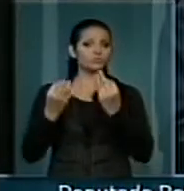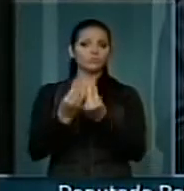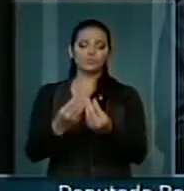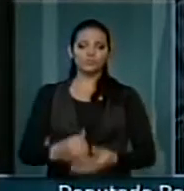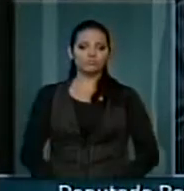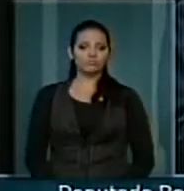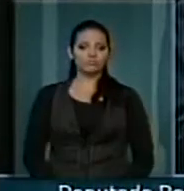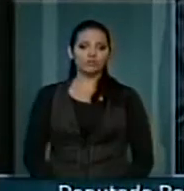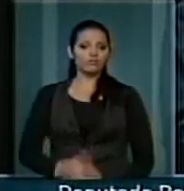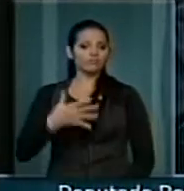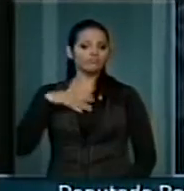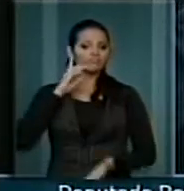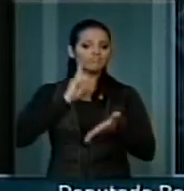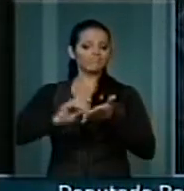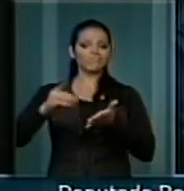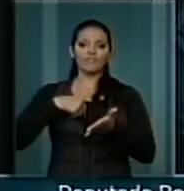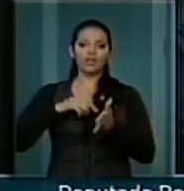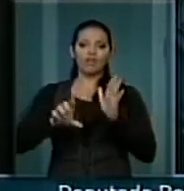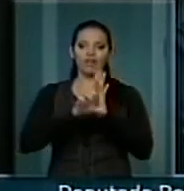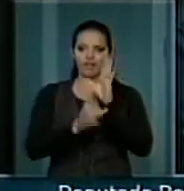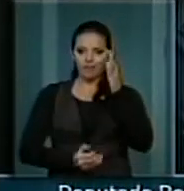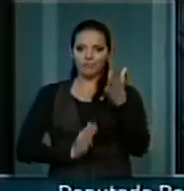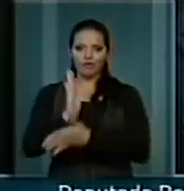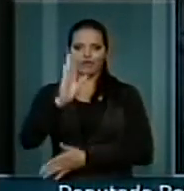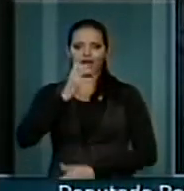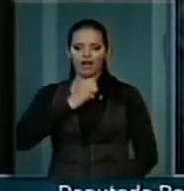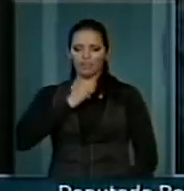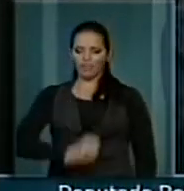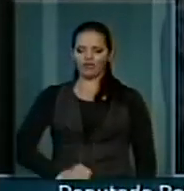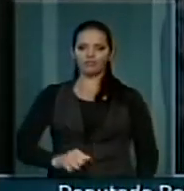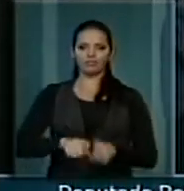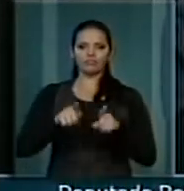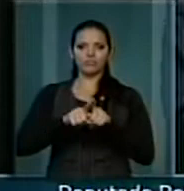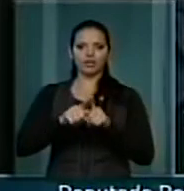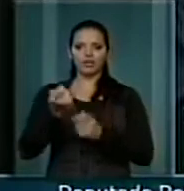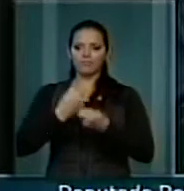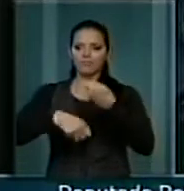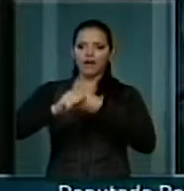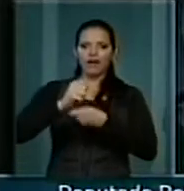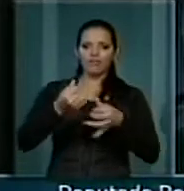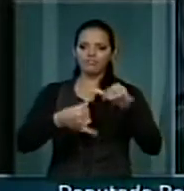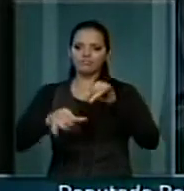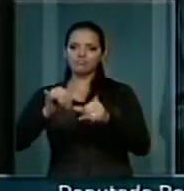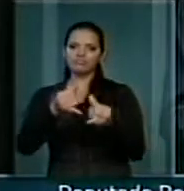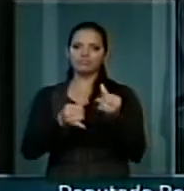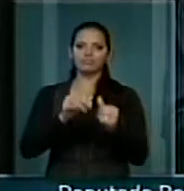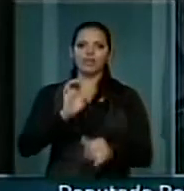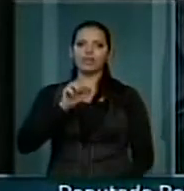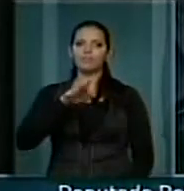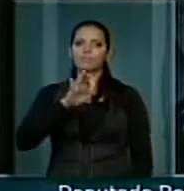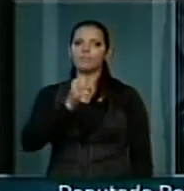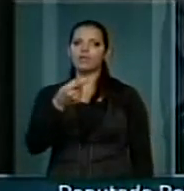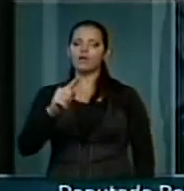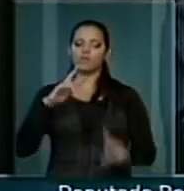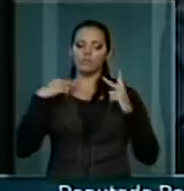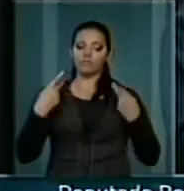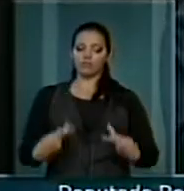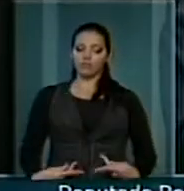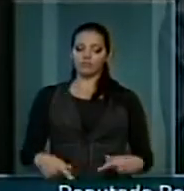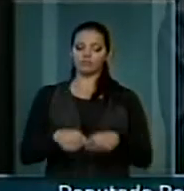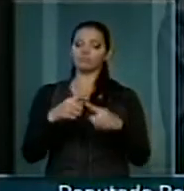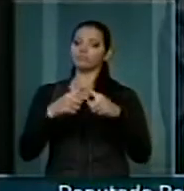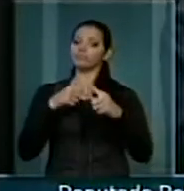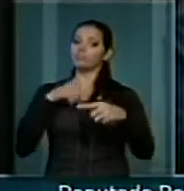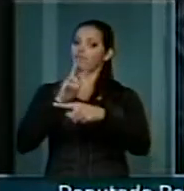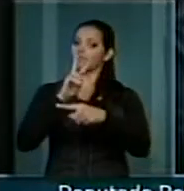ser contra a legalização do aborto e a manipulação de embriões humanos, por defender a família, por se manifestar